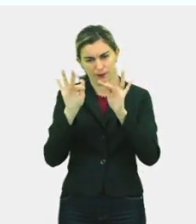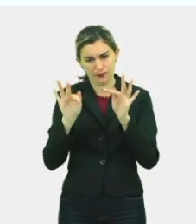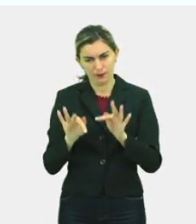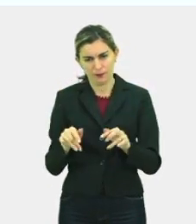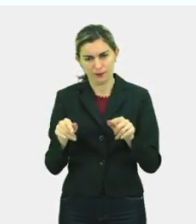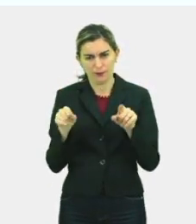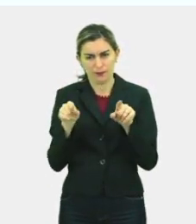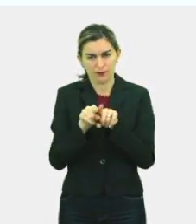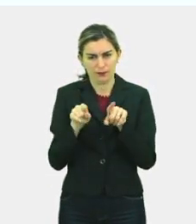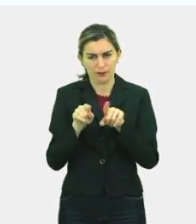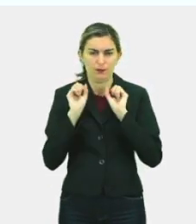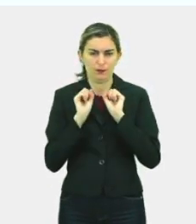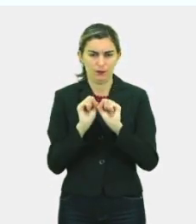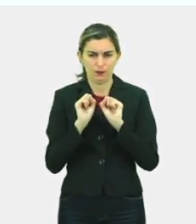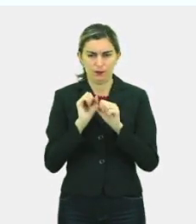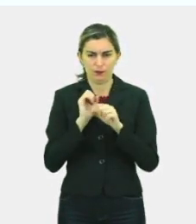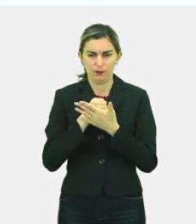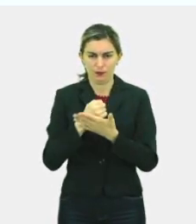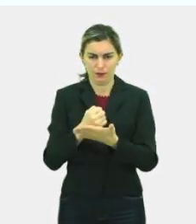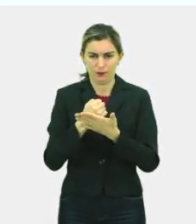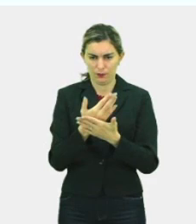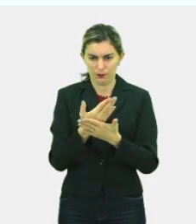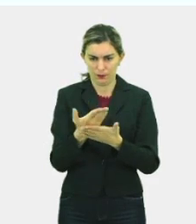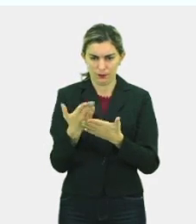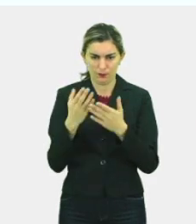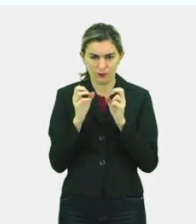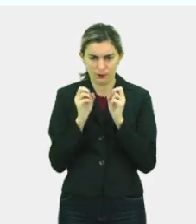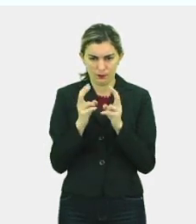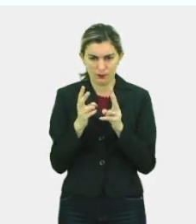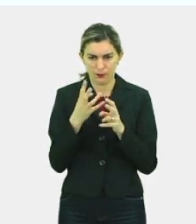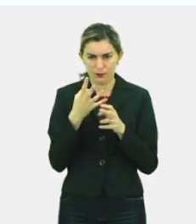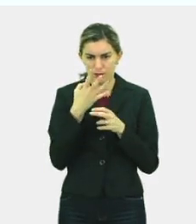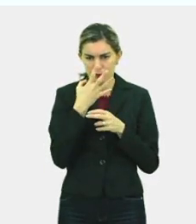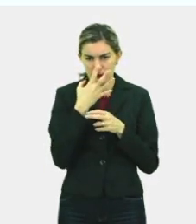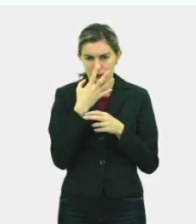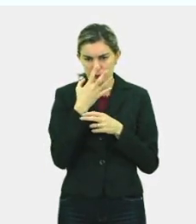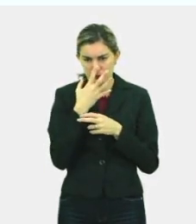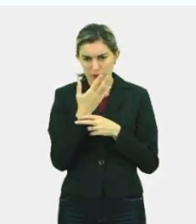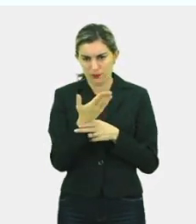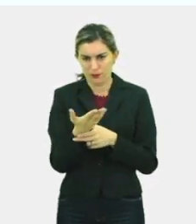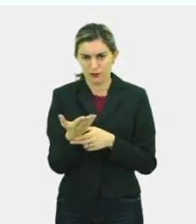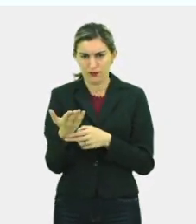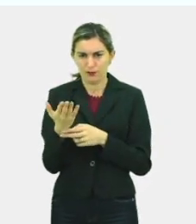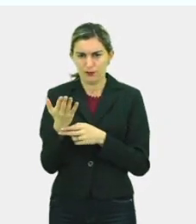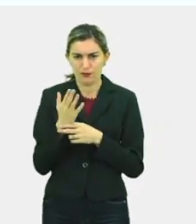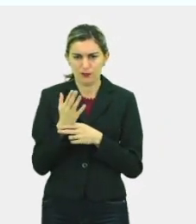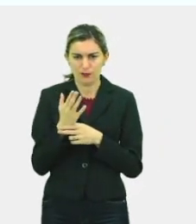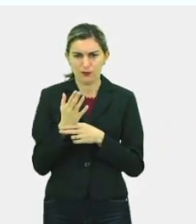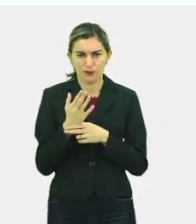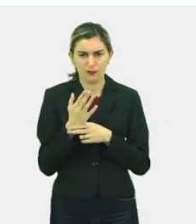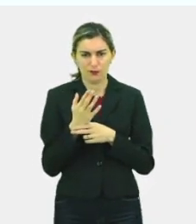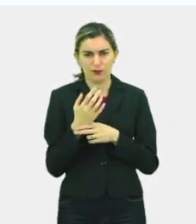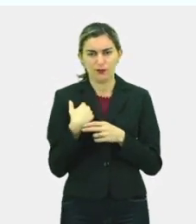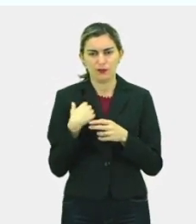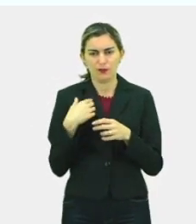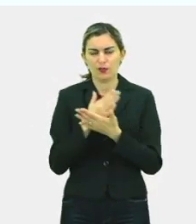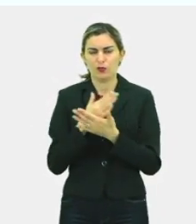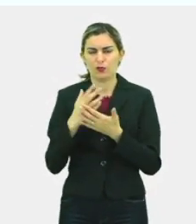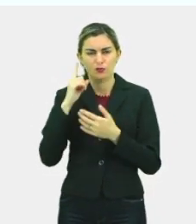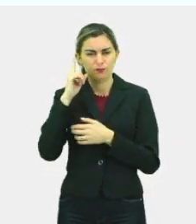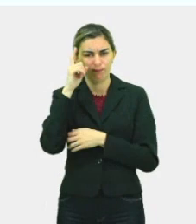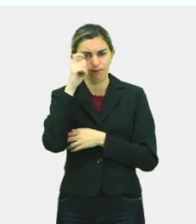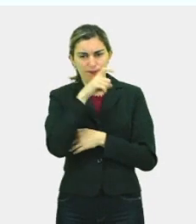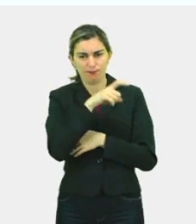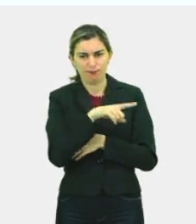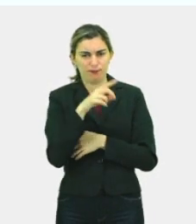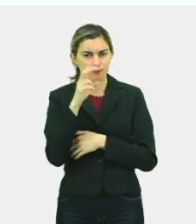bem feliz também e se puder ajudar vocês também, ok? Assiste a aula, se não der para assistir tudinho e tiver